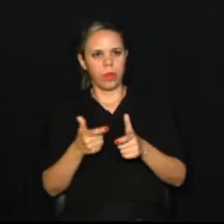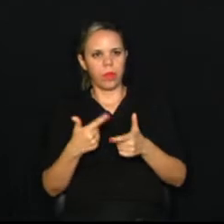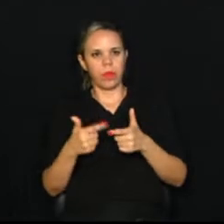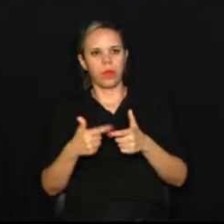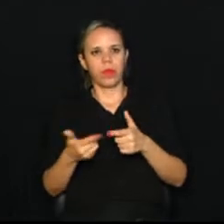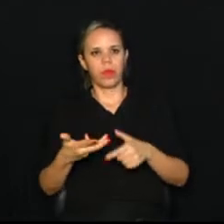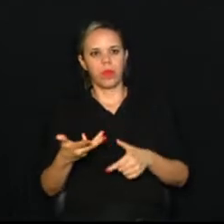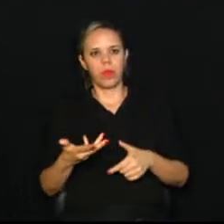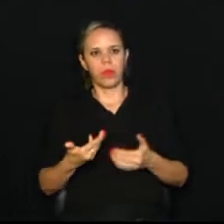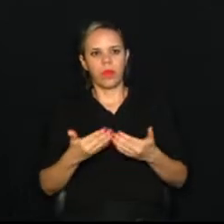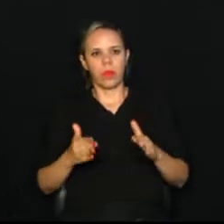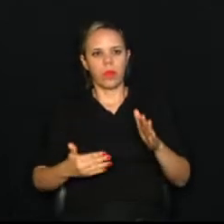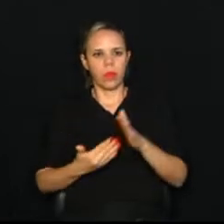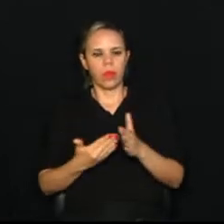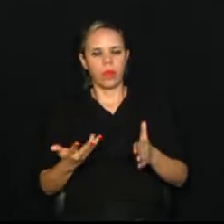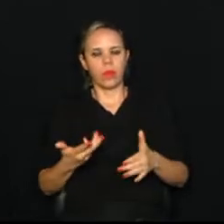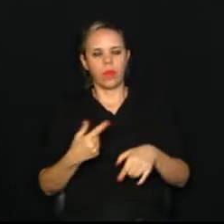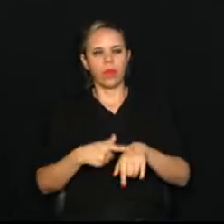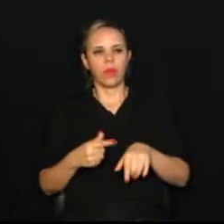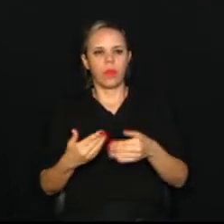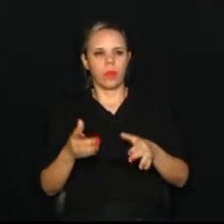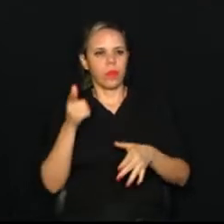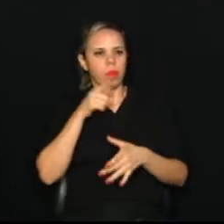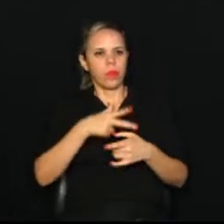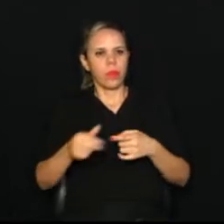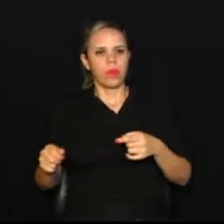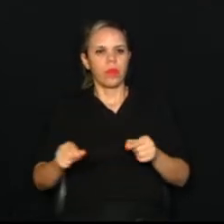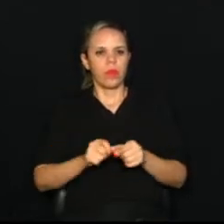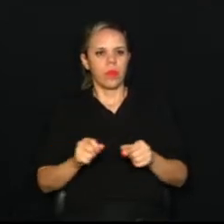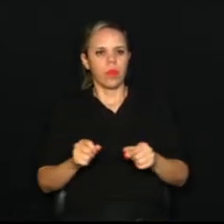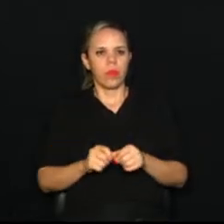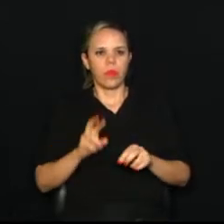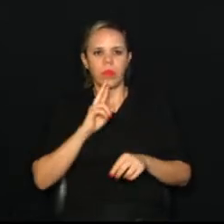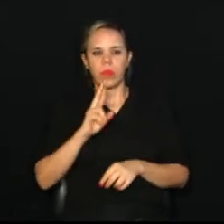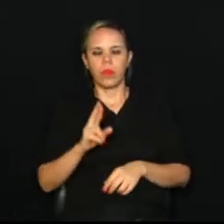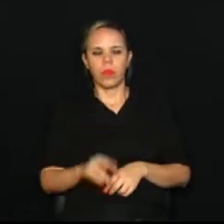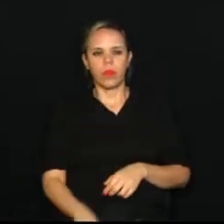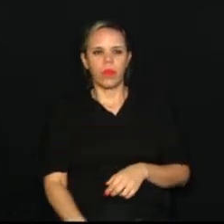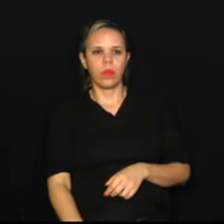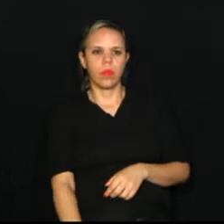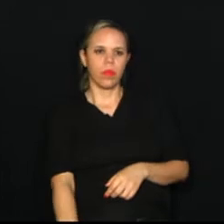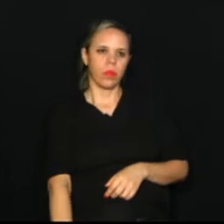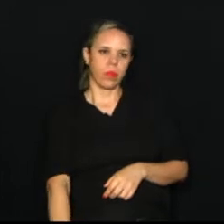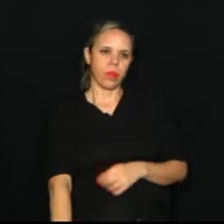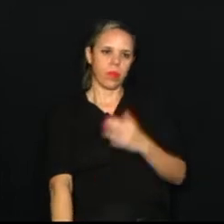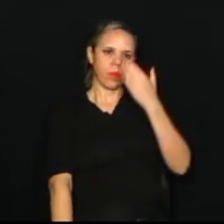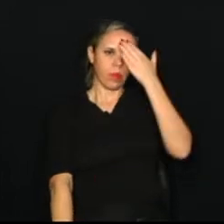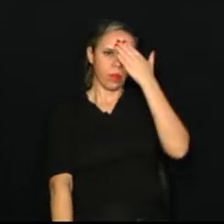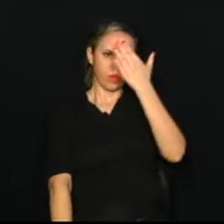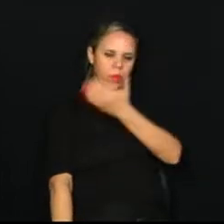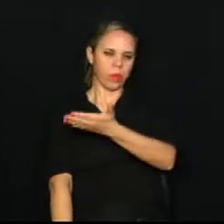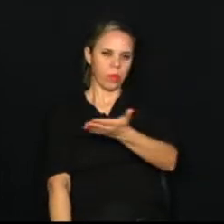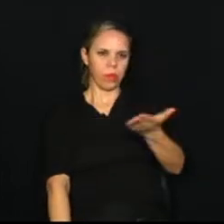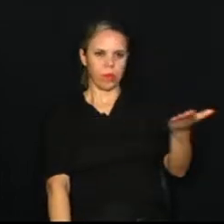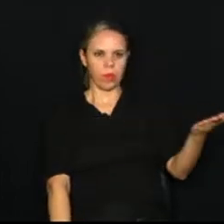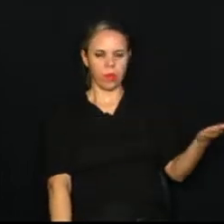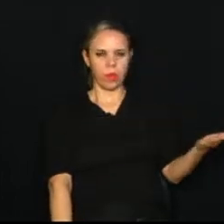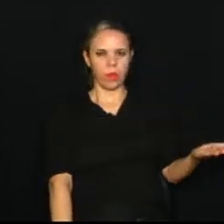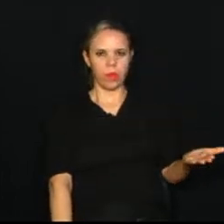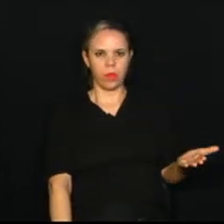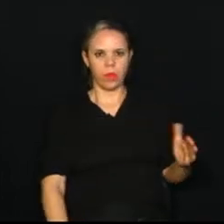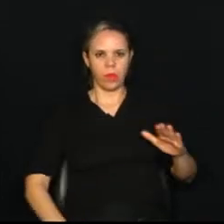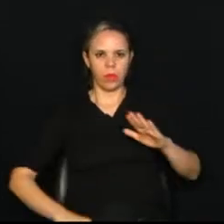deslocamentos, reduzindo o tempo de obtenção de respostas. A gente queria agradecer muito a essa